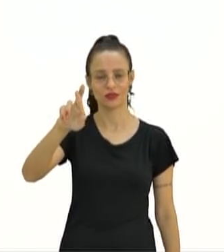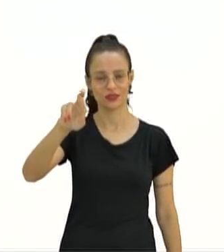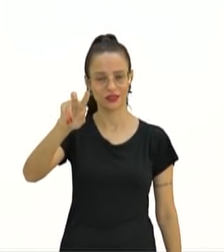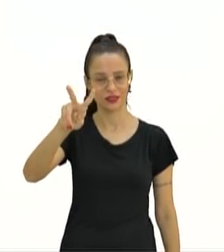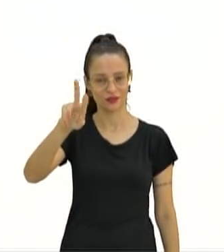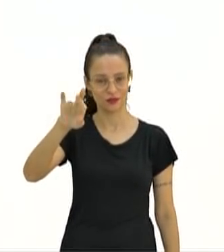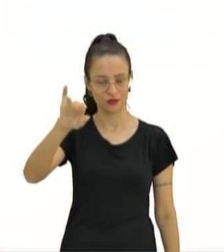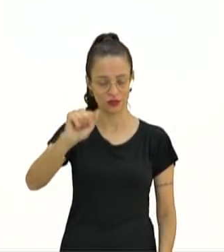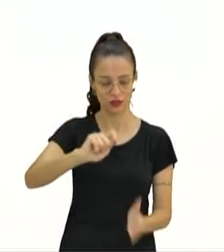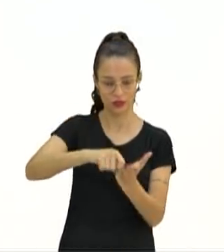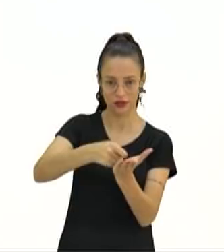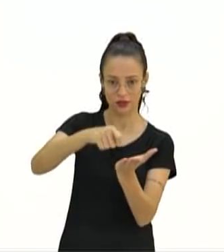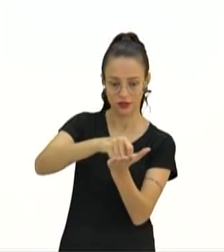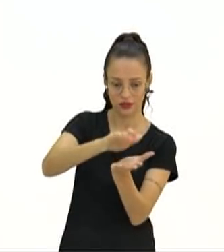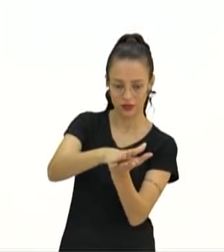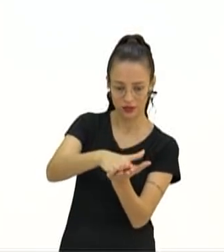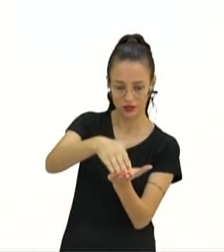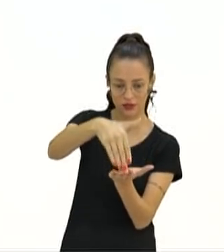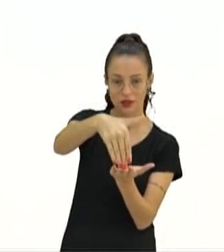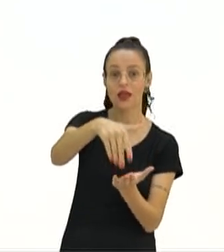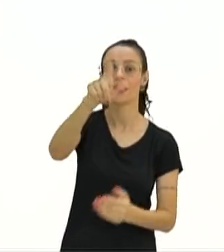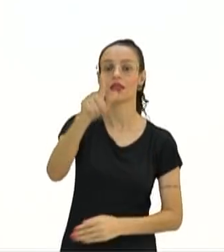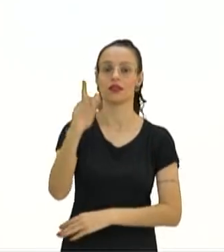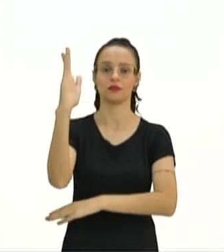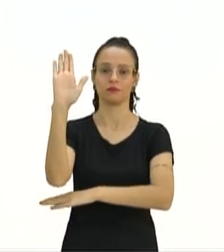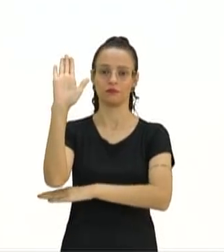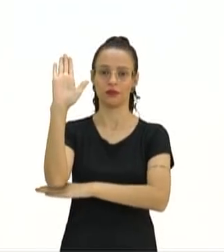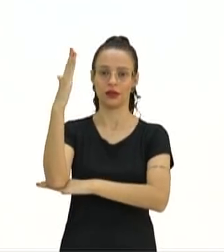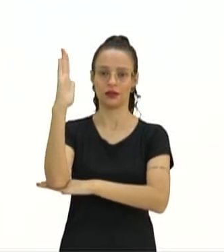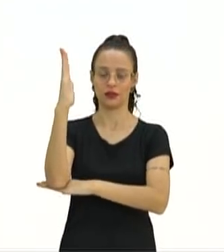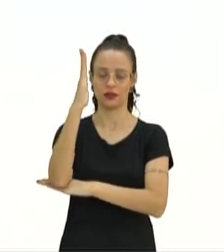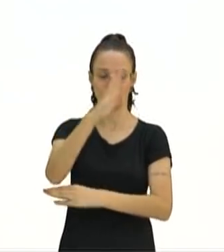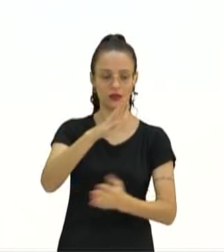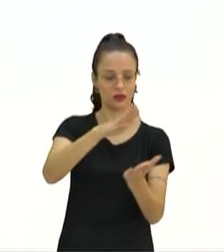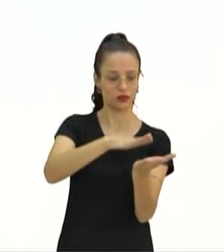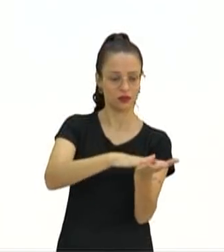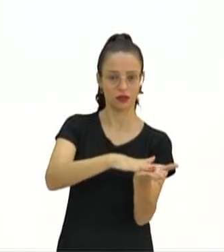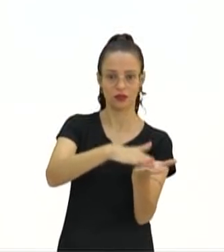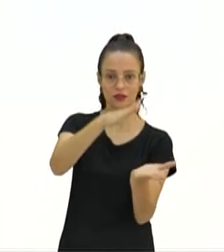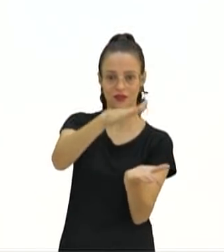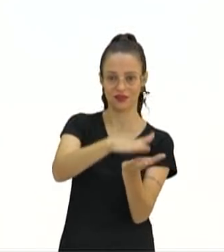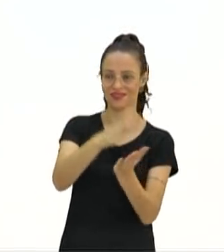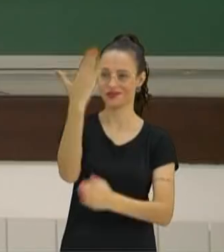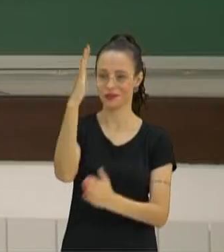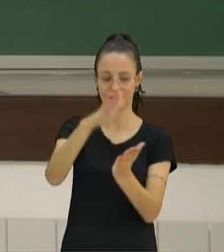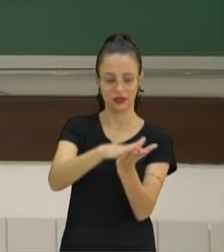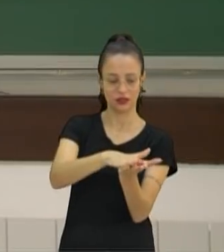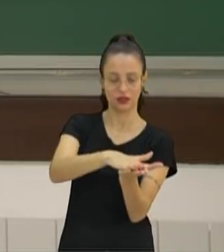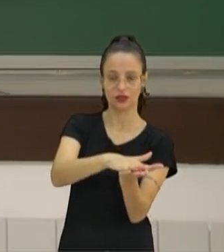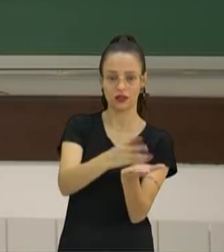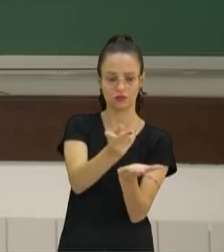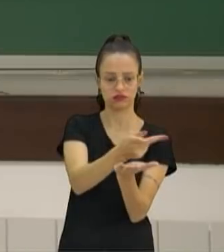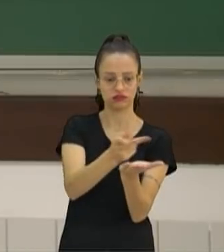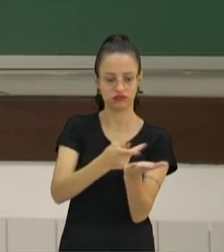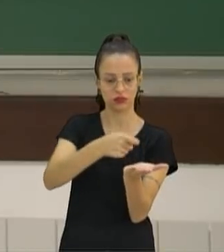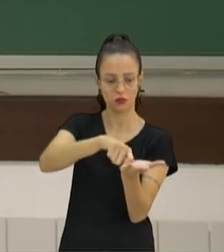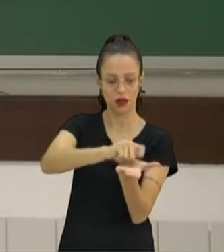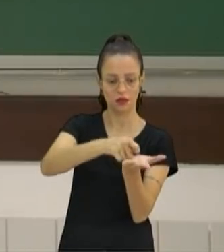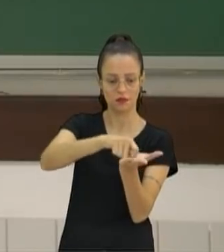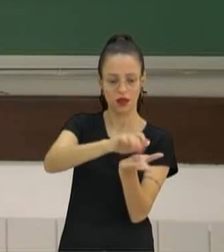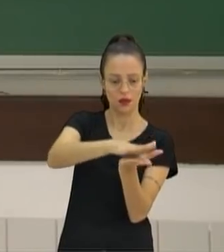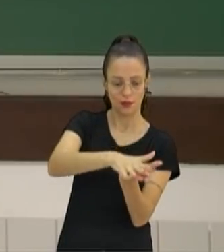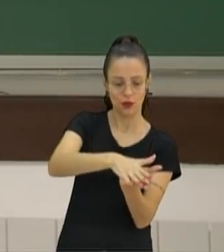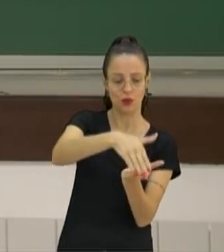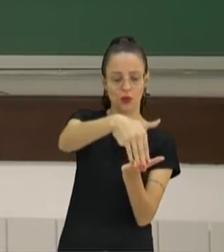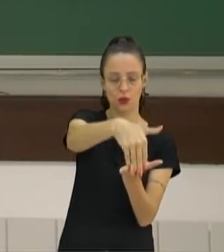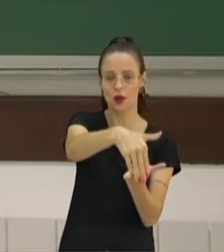de reprodução de imagens em madeira, né? E aí se entalha a madeira e aí depois se reproduz essa imagem em alguma